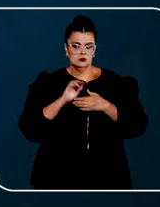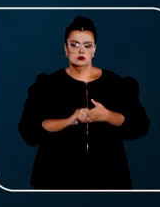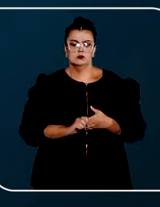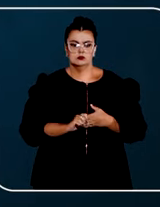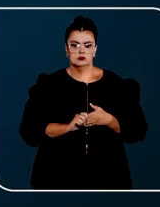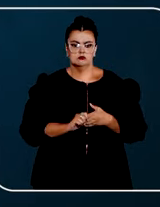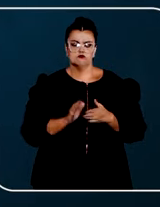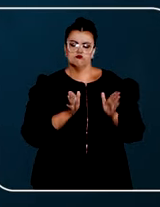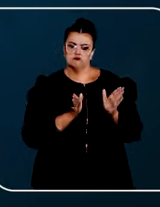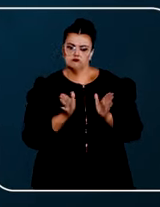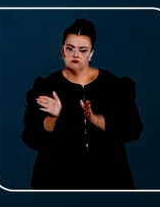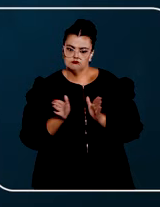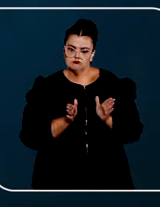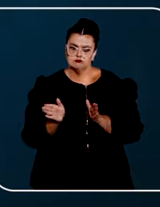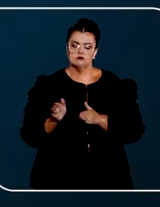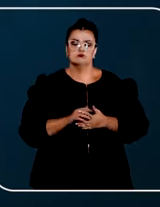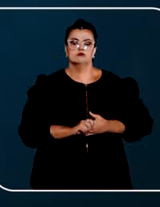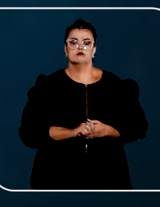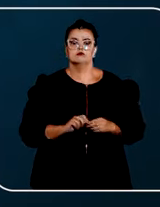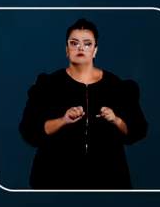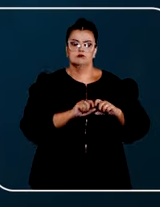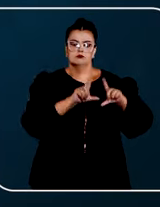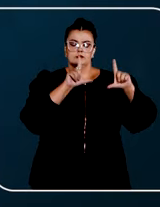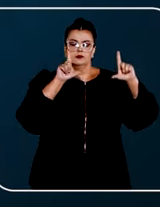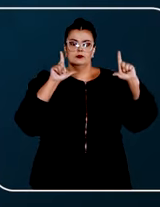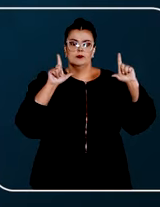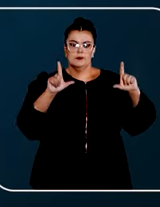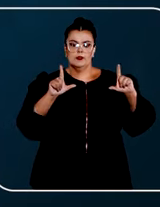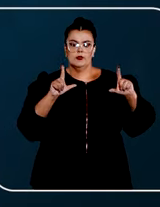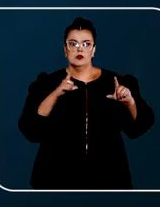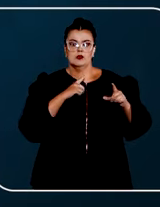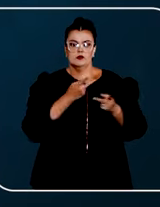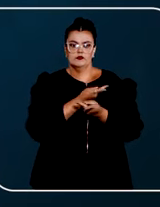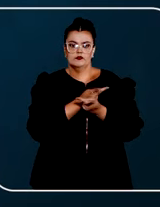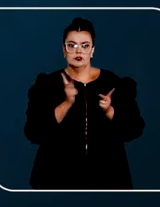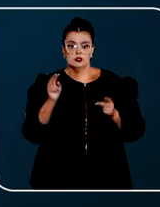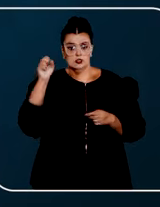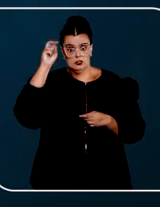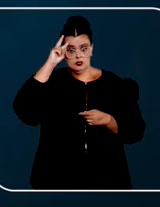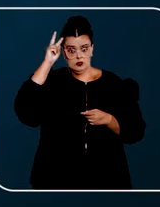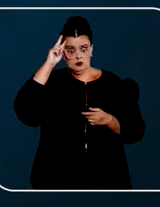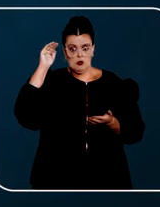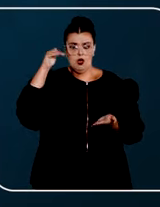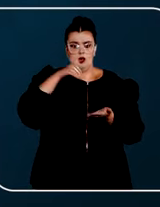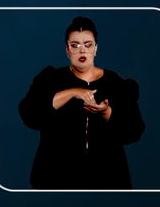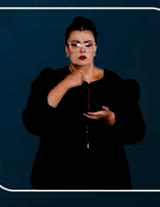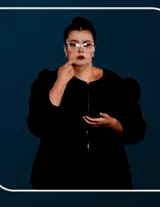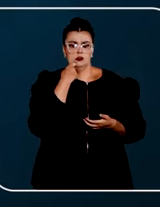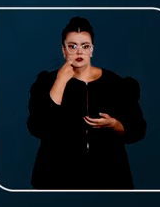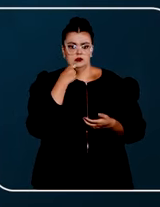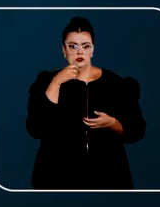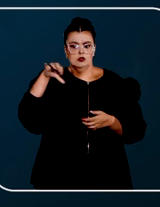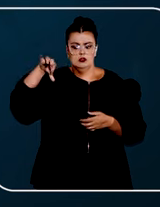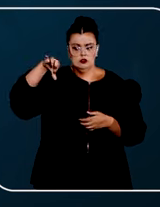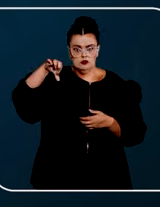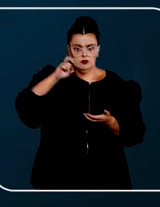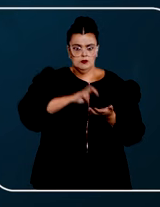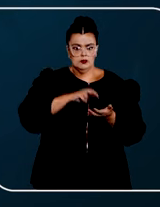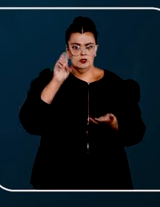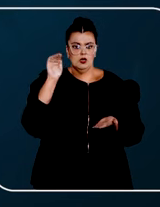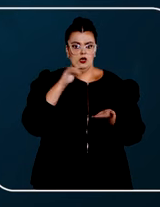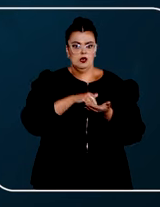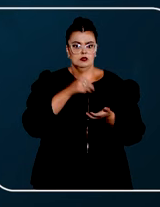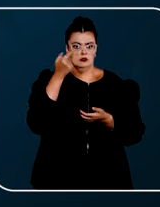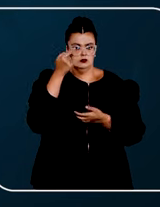muito mais acessível as Exposições podem ser visitadas de segunda a sexta-feira das 9 da manhã